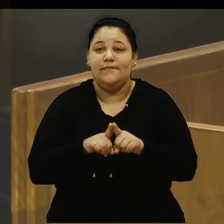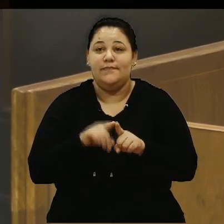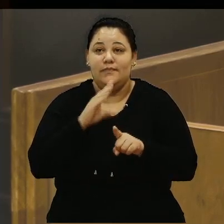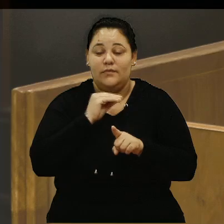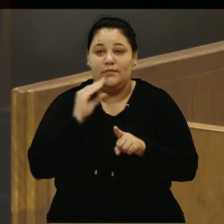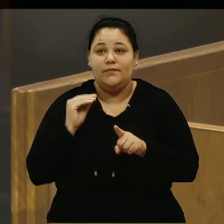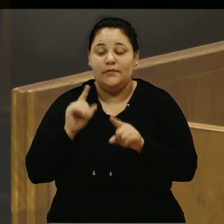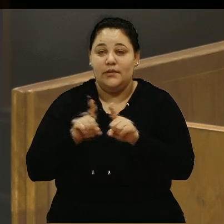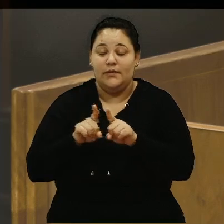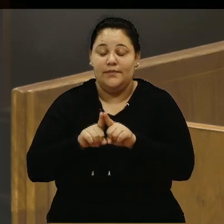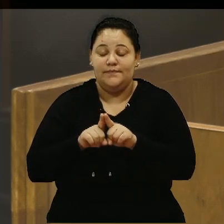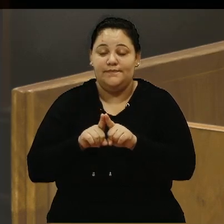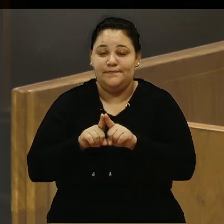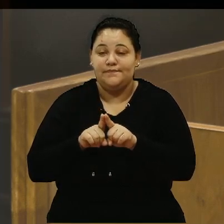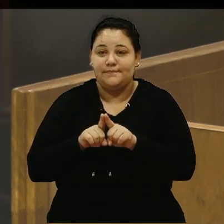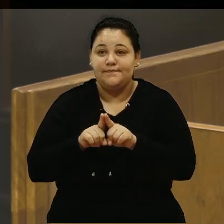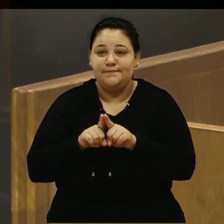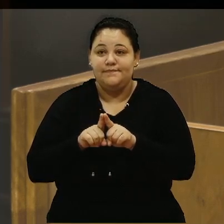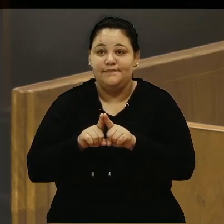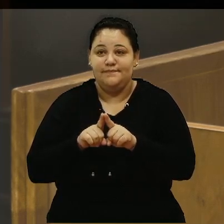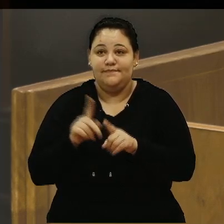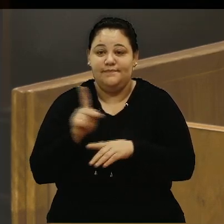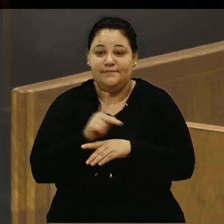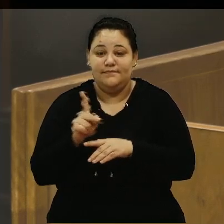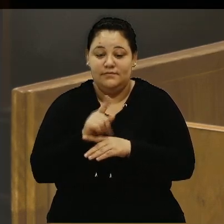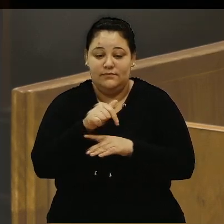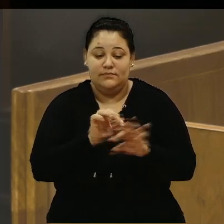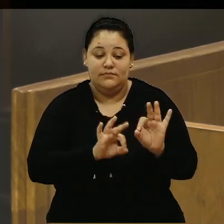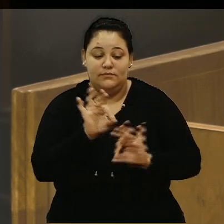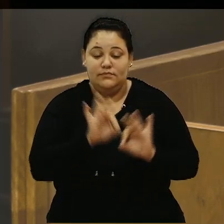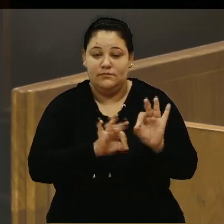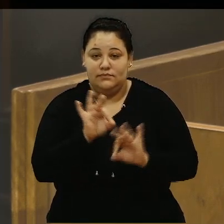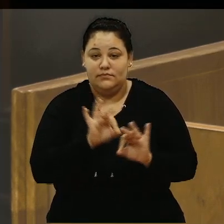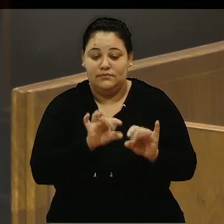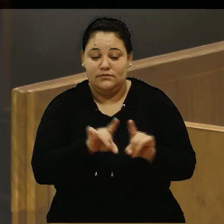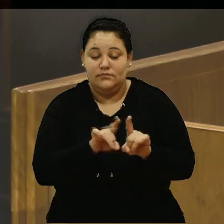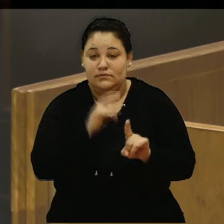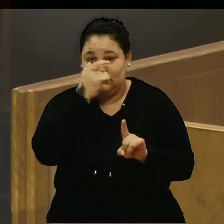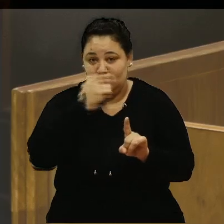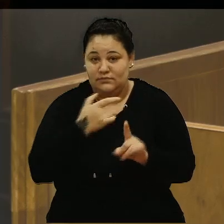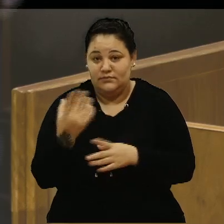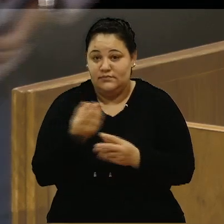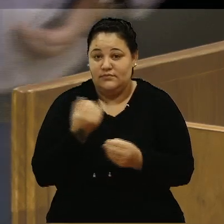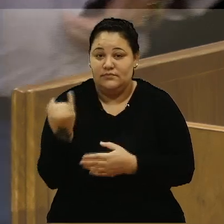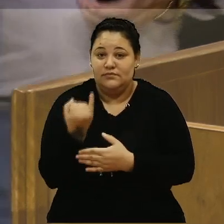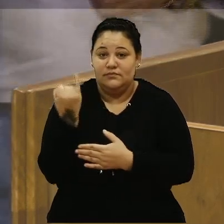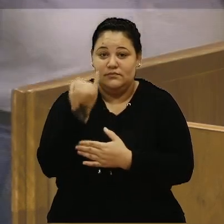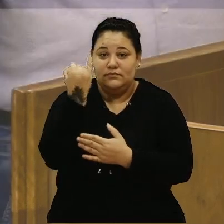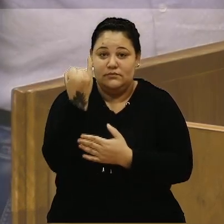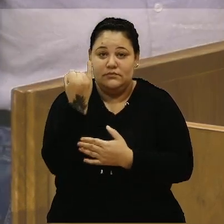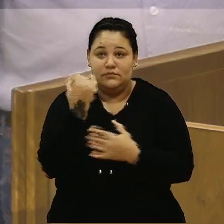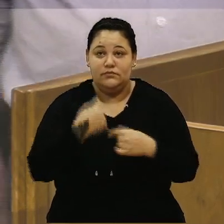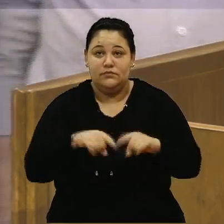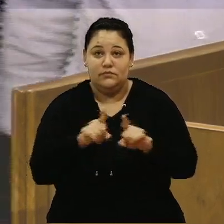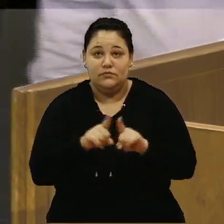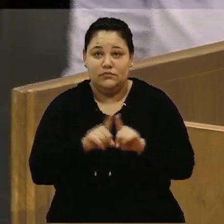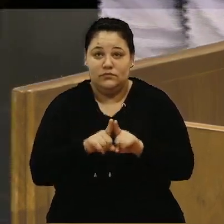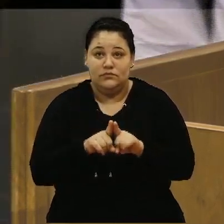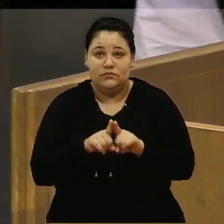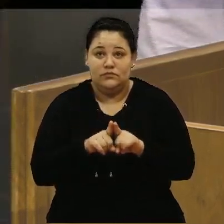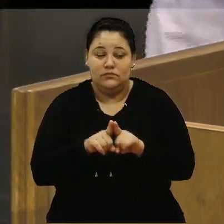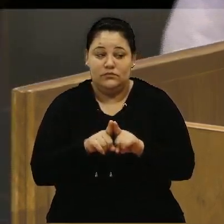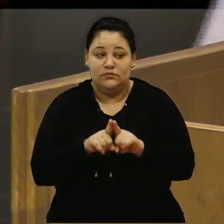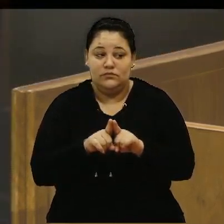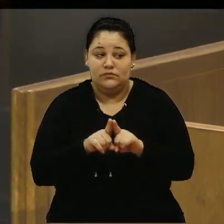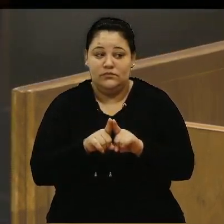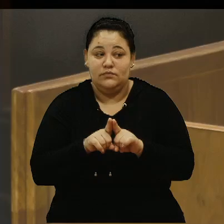da professora. E esse projeto aqui eu acho fundamental, porque daqui a pouco essas crianças, esses jovens